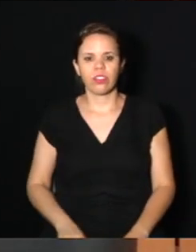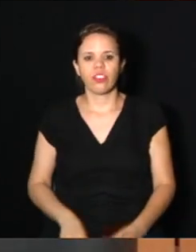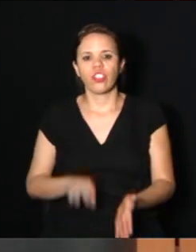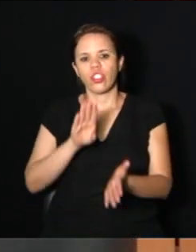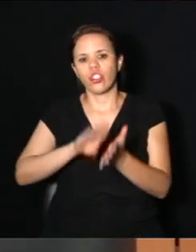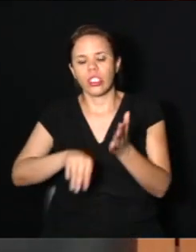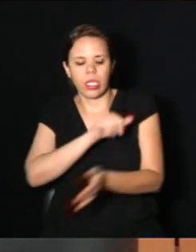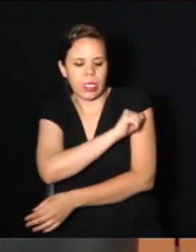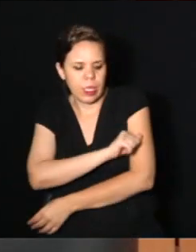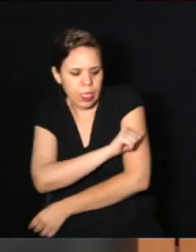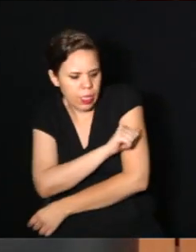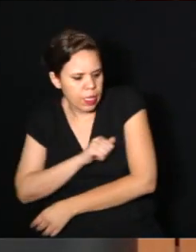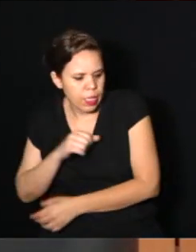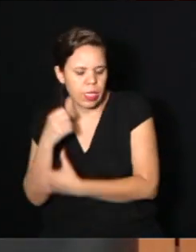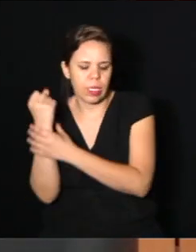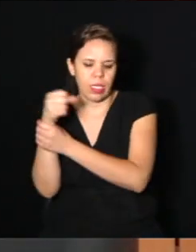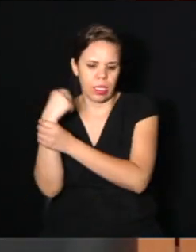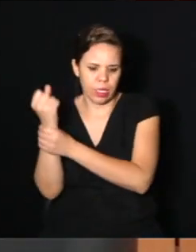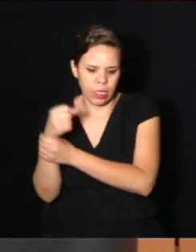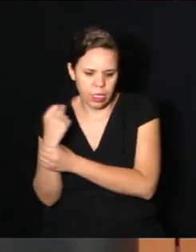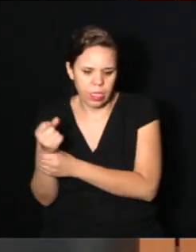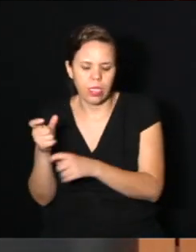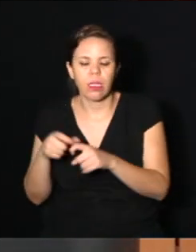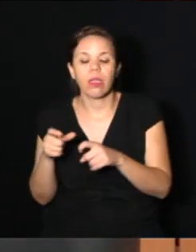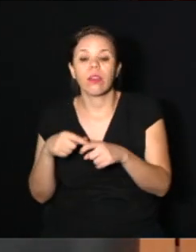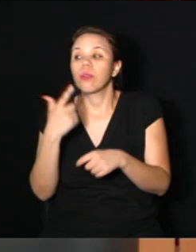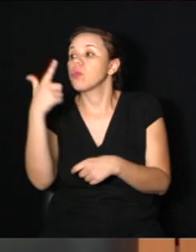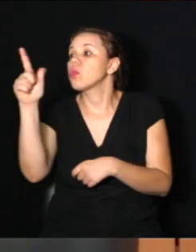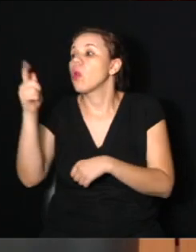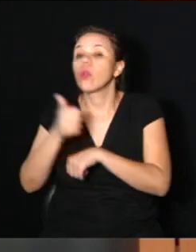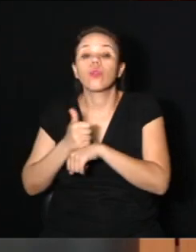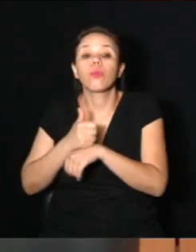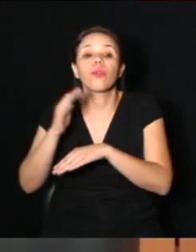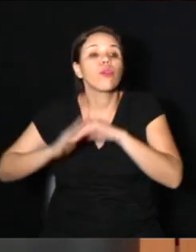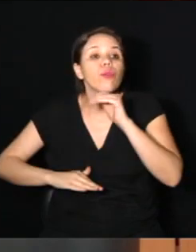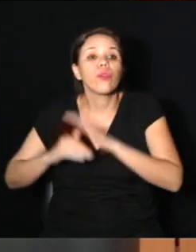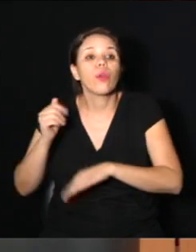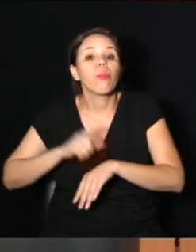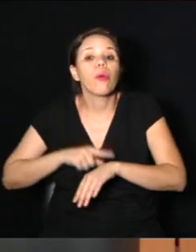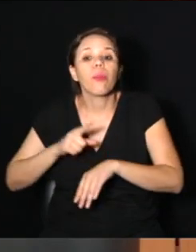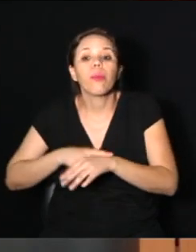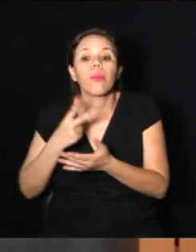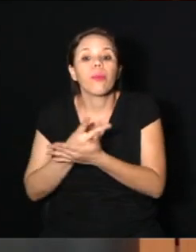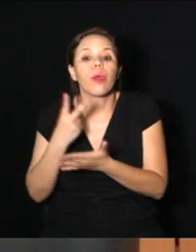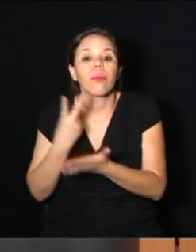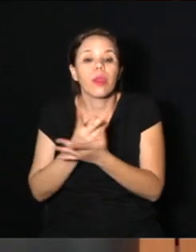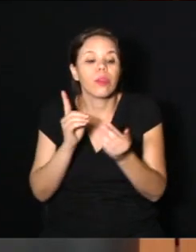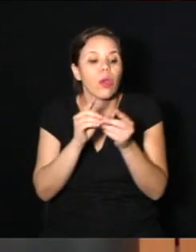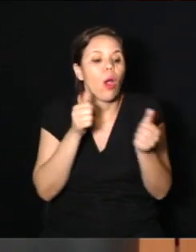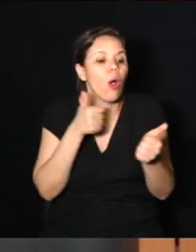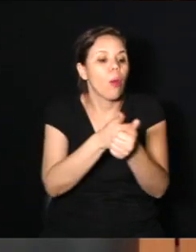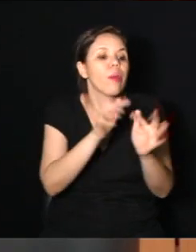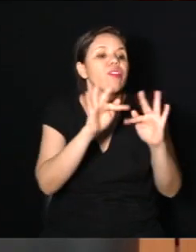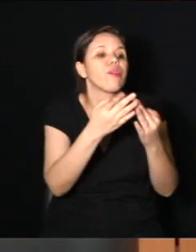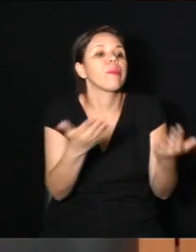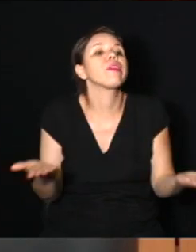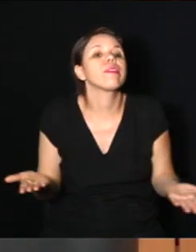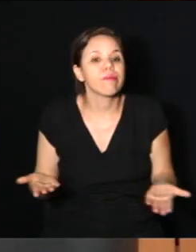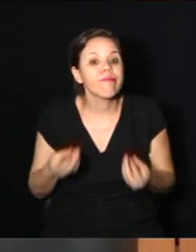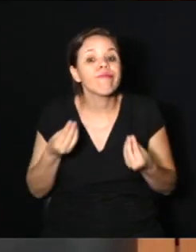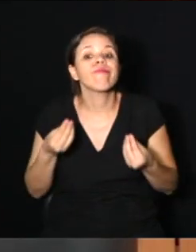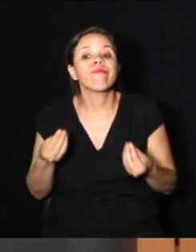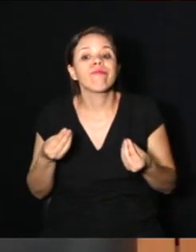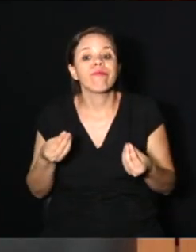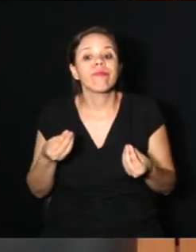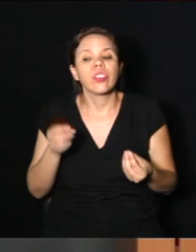enfermagem, o médico, e não ter o outro profissional no mesmo momento para acompanhar as famílias. Nós